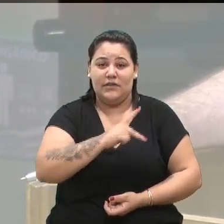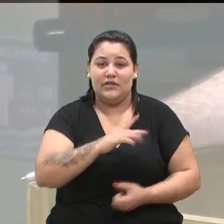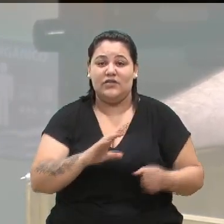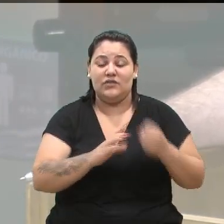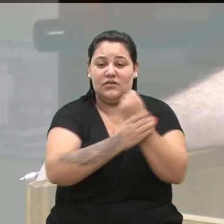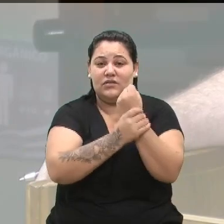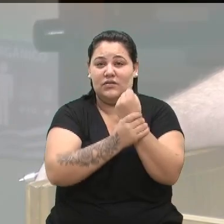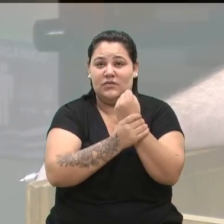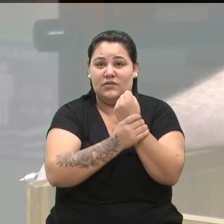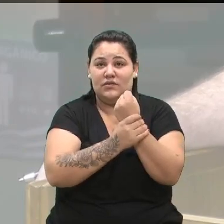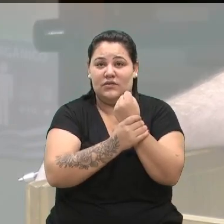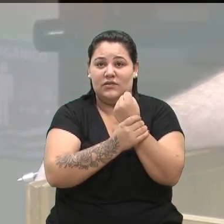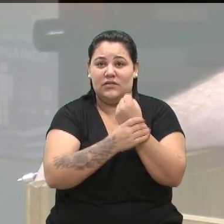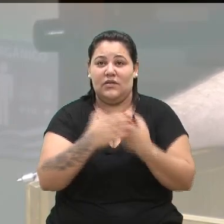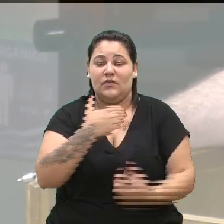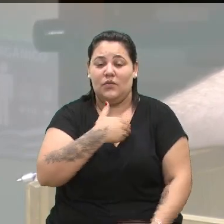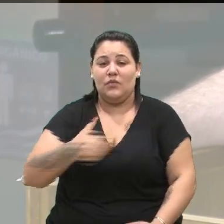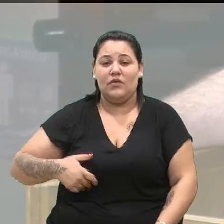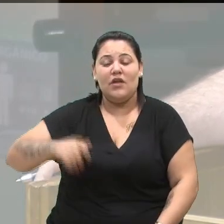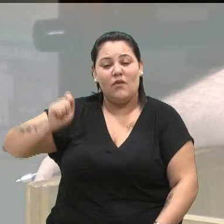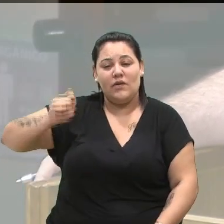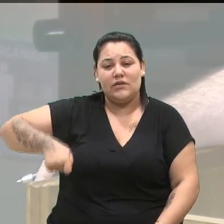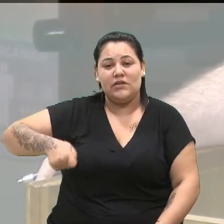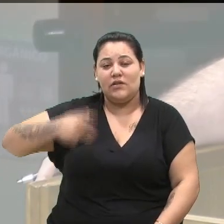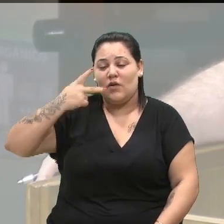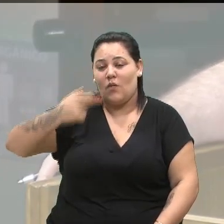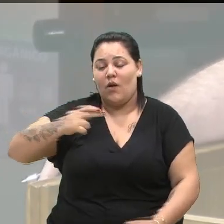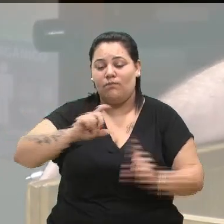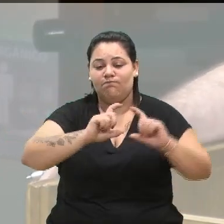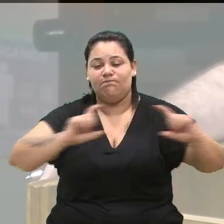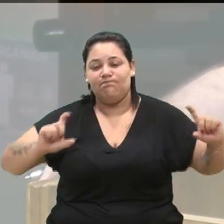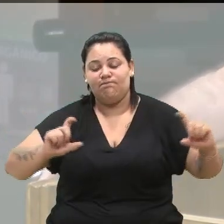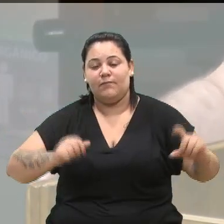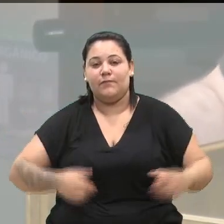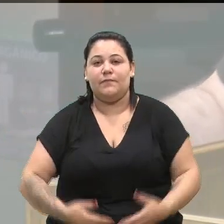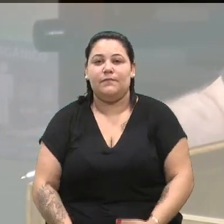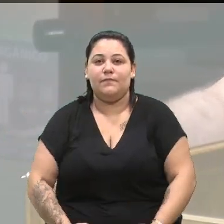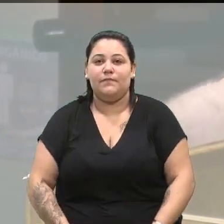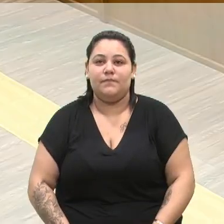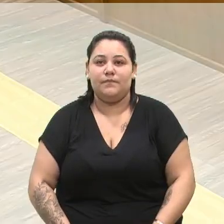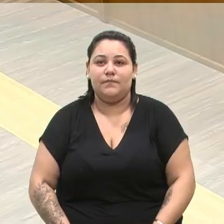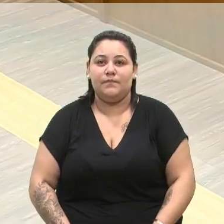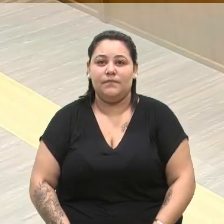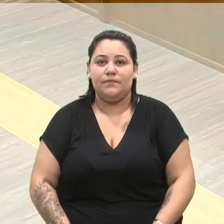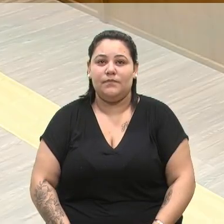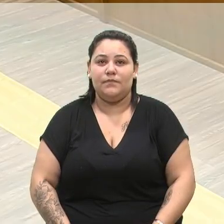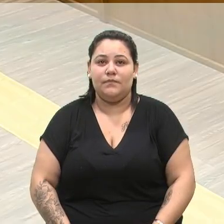Pública, assina embaixo na frase do Coronel Fioli. Obrigado, presidente.